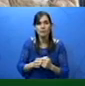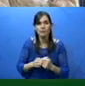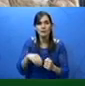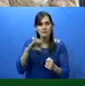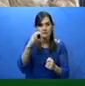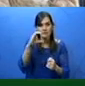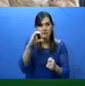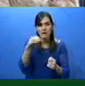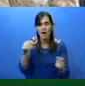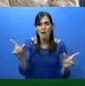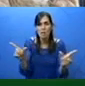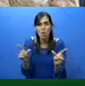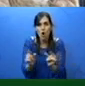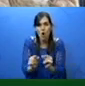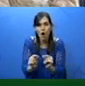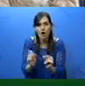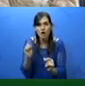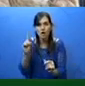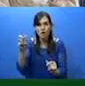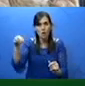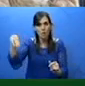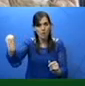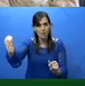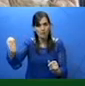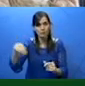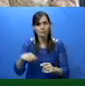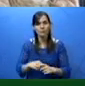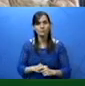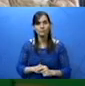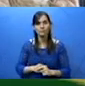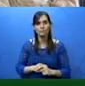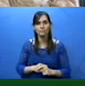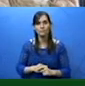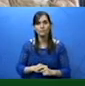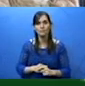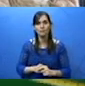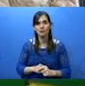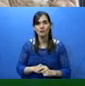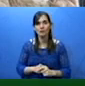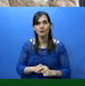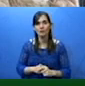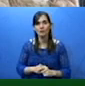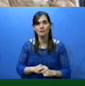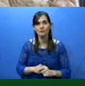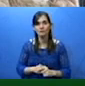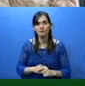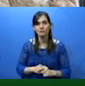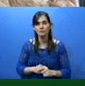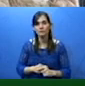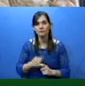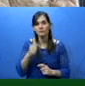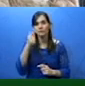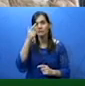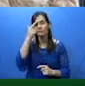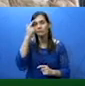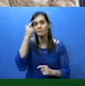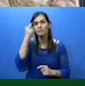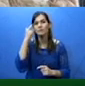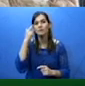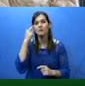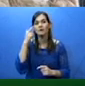aqui, ó, a trena, que é essa daqui. Vamos lá ver? Então, está falando ali